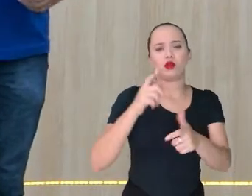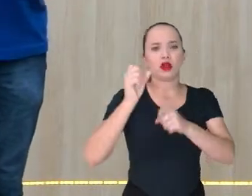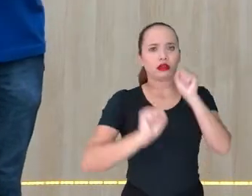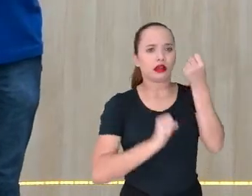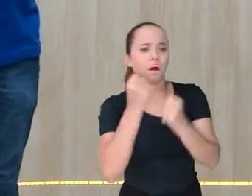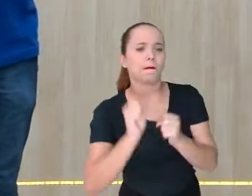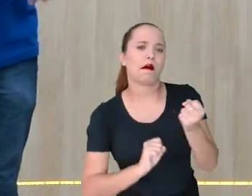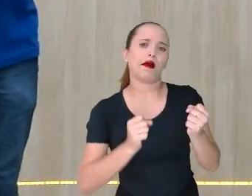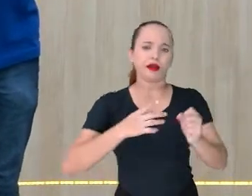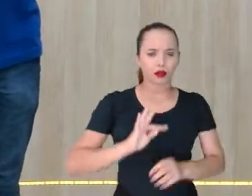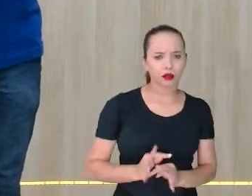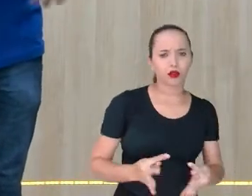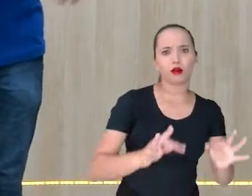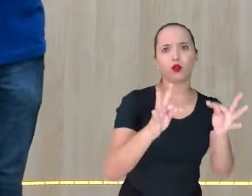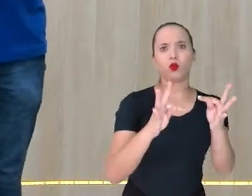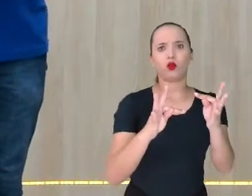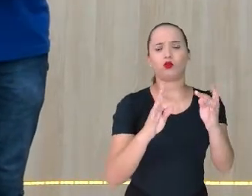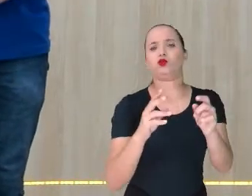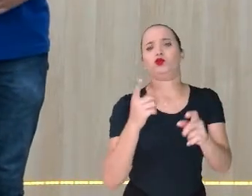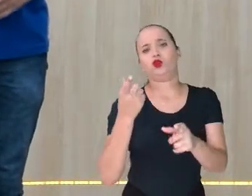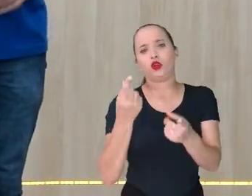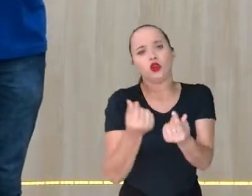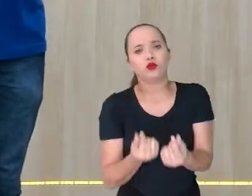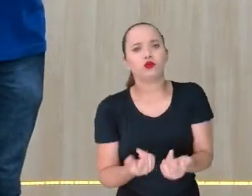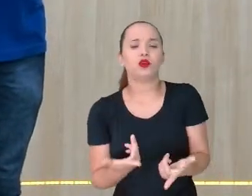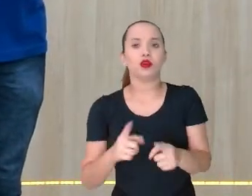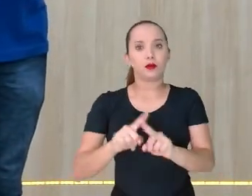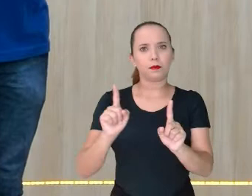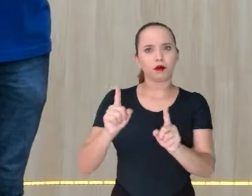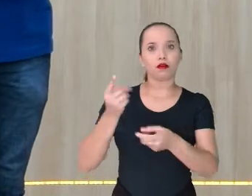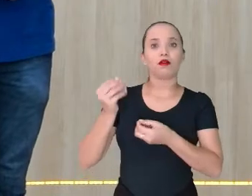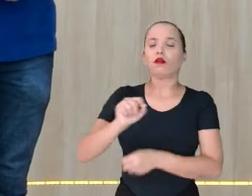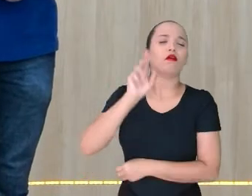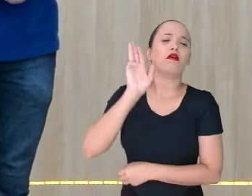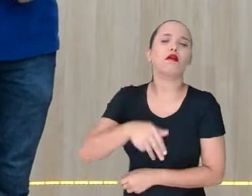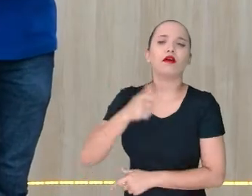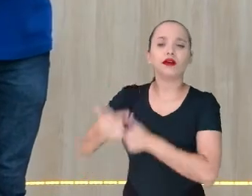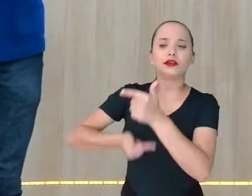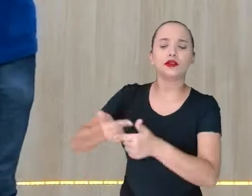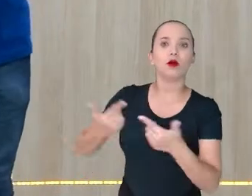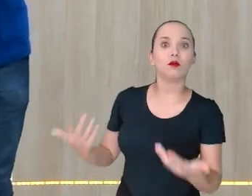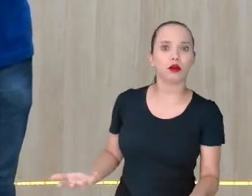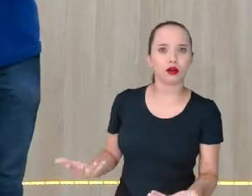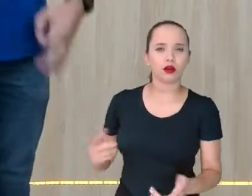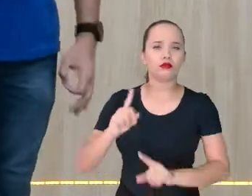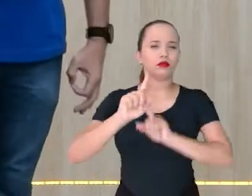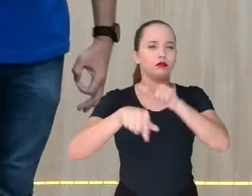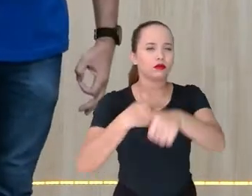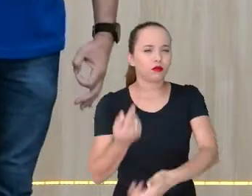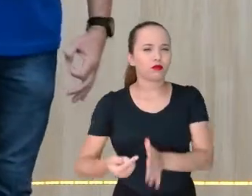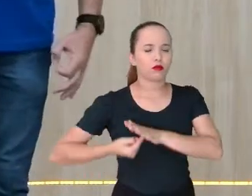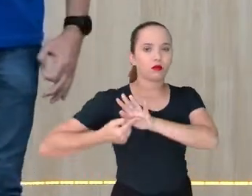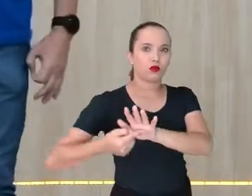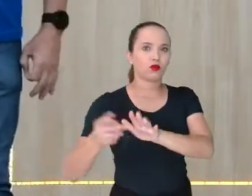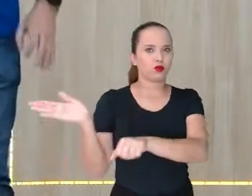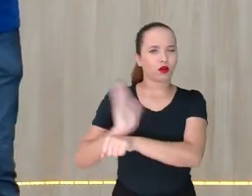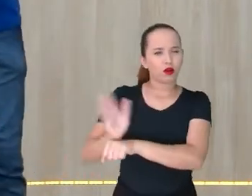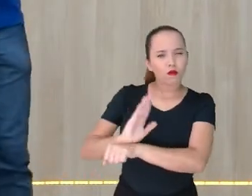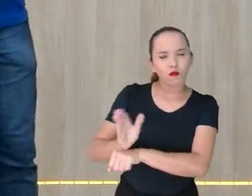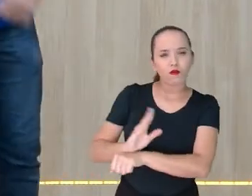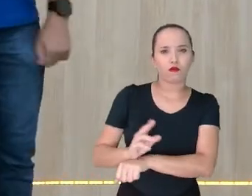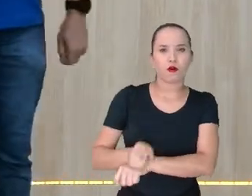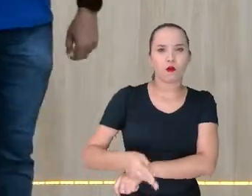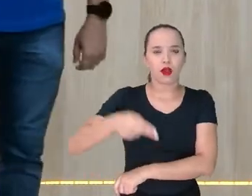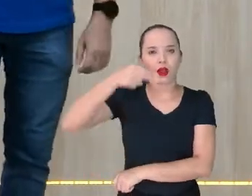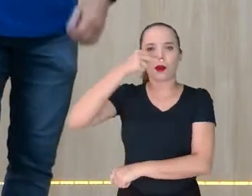Mas é a mão de obra, a força de trabalho. Já a gente vai ver aí um trechozinho de um filme clássico de Charles Chaplin. Né? Vai